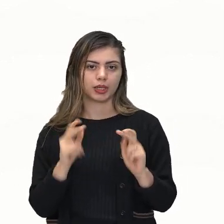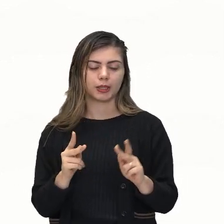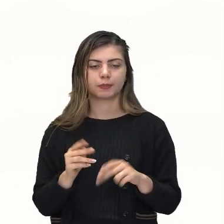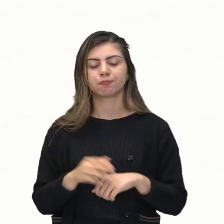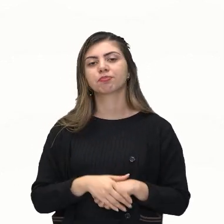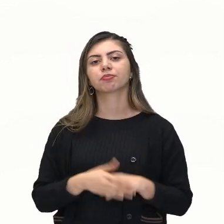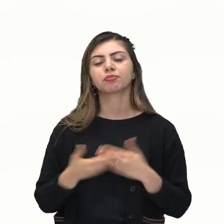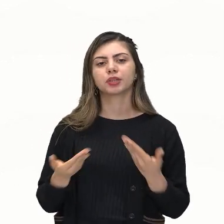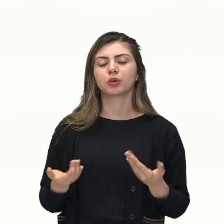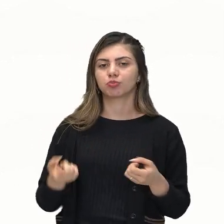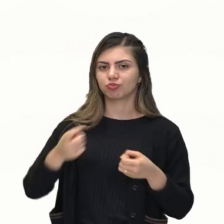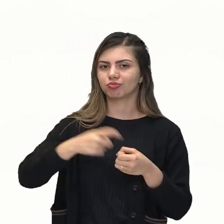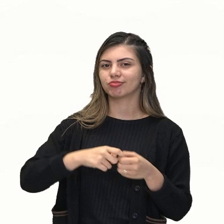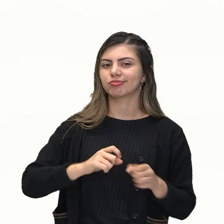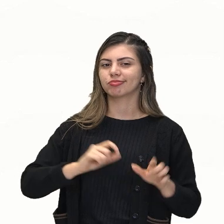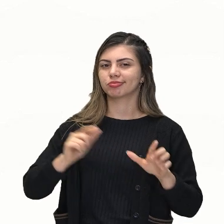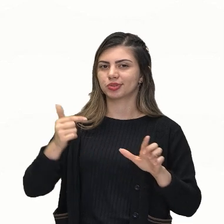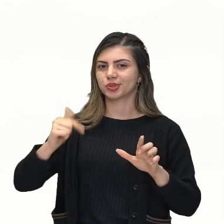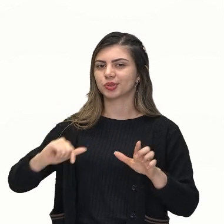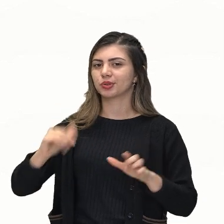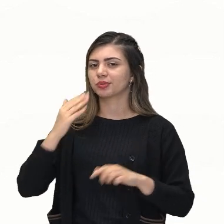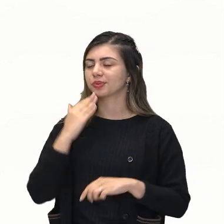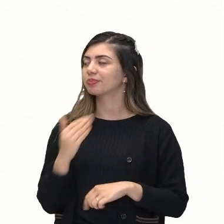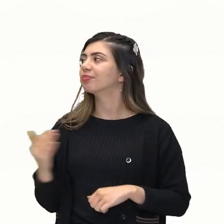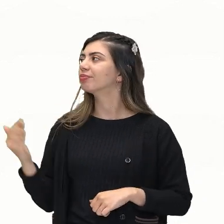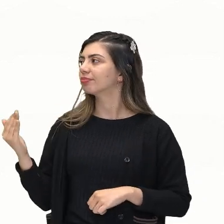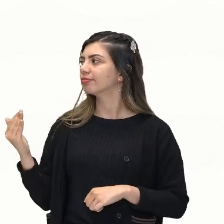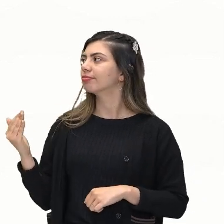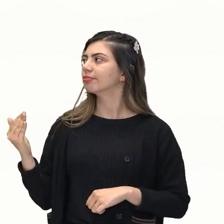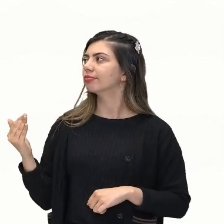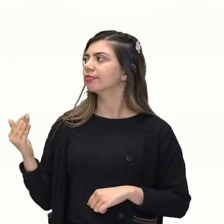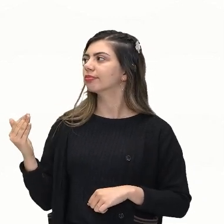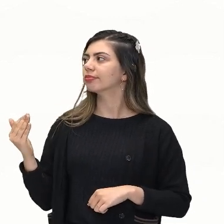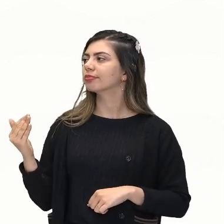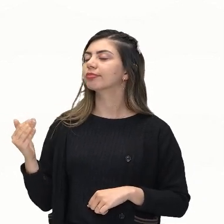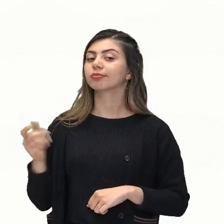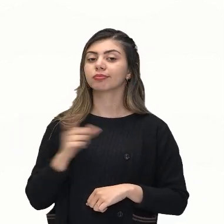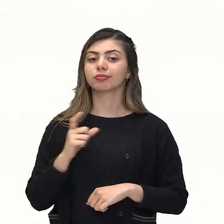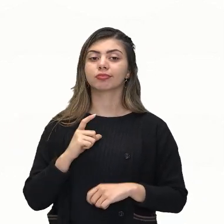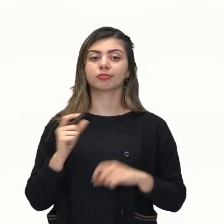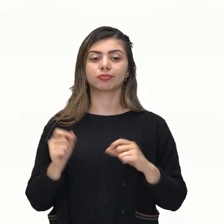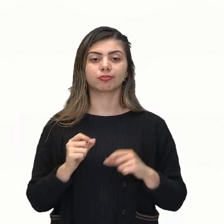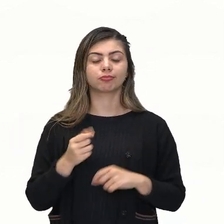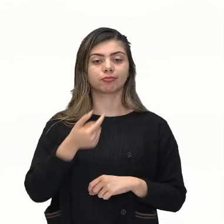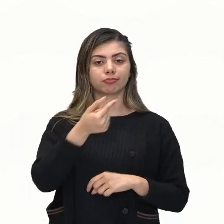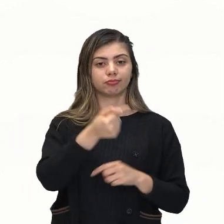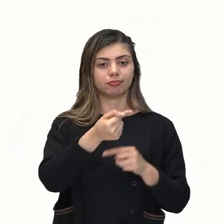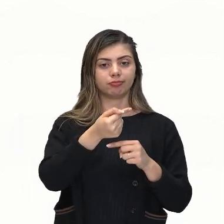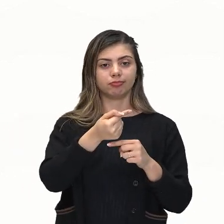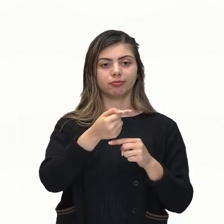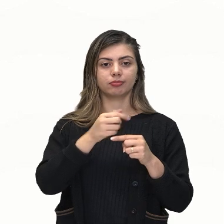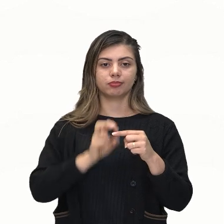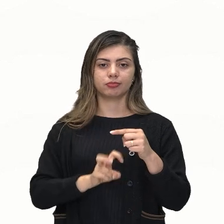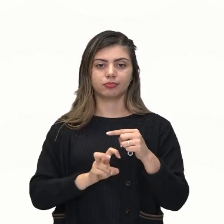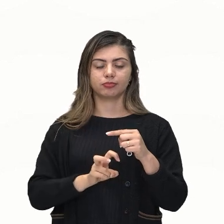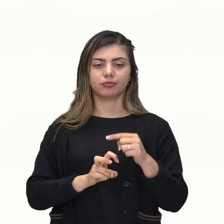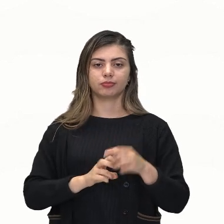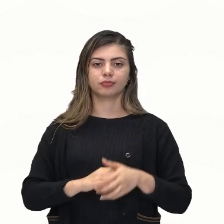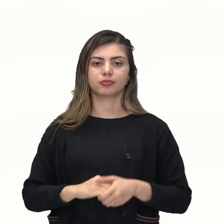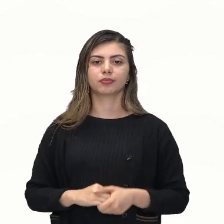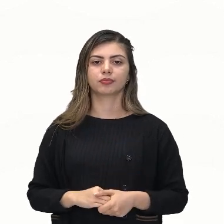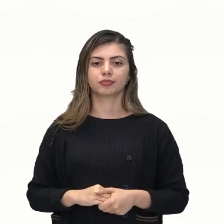questão anterior. Olha lá, aqui eu tenho 7 sobre 5, só voltar rapidinho, trocar a cor